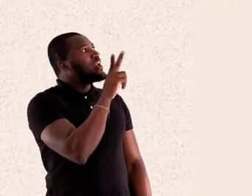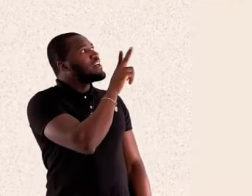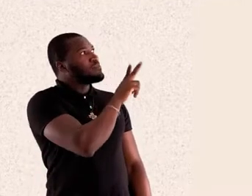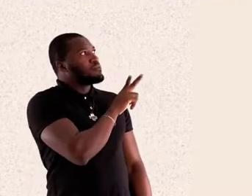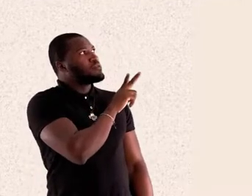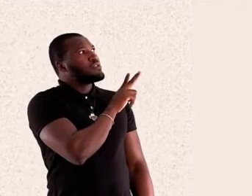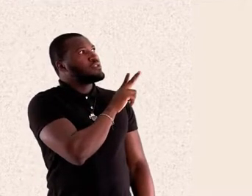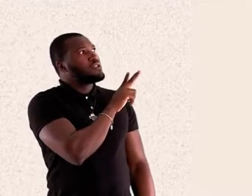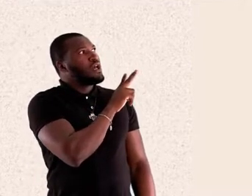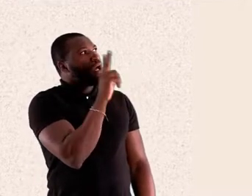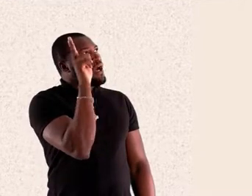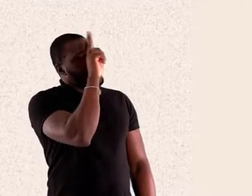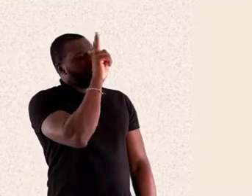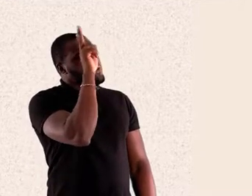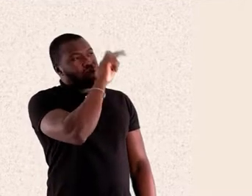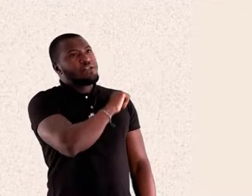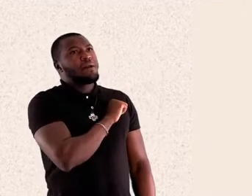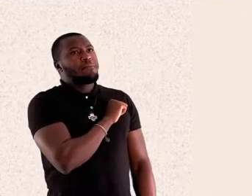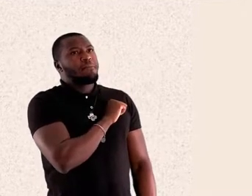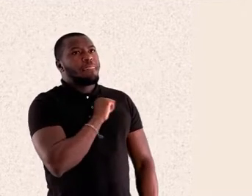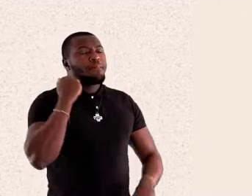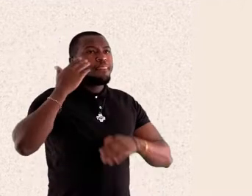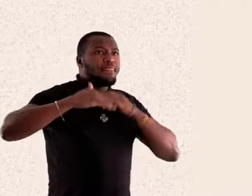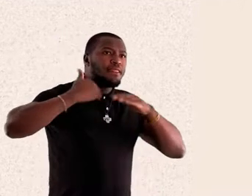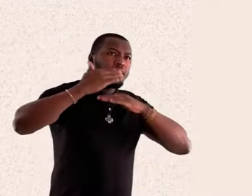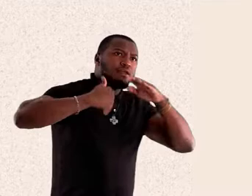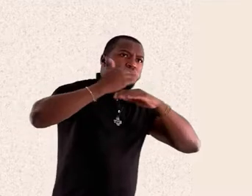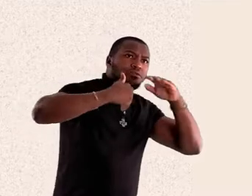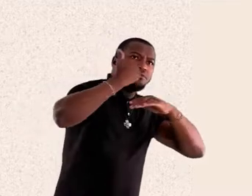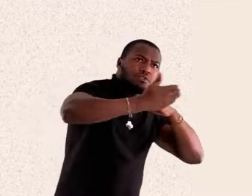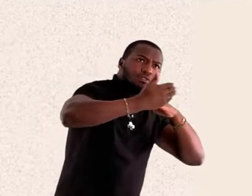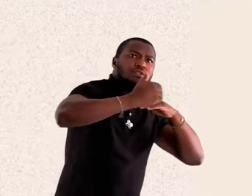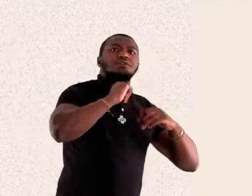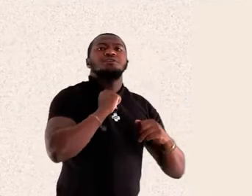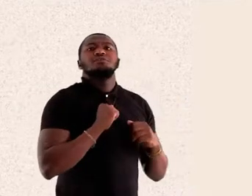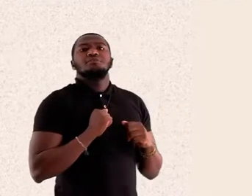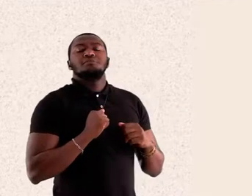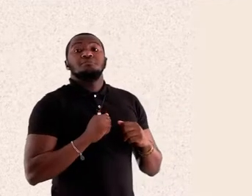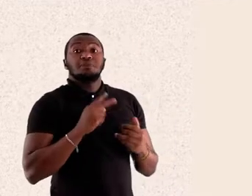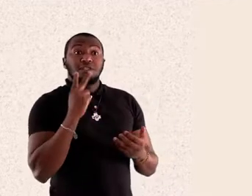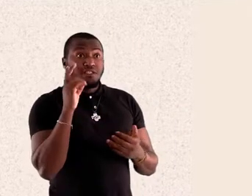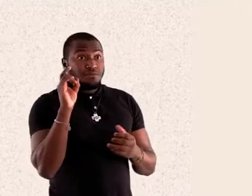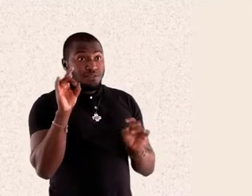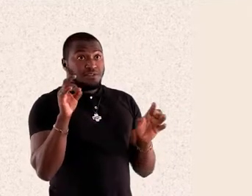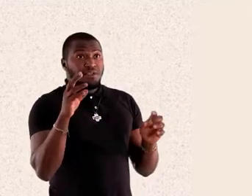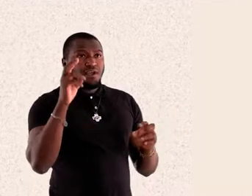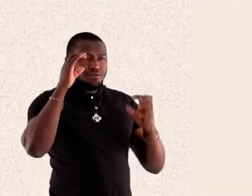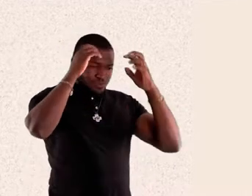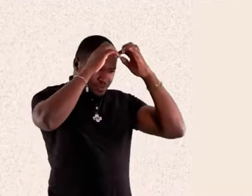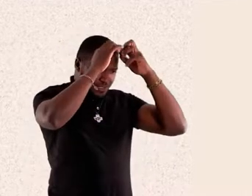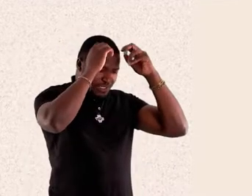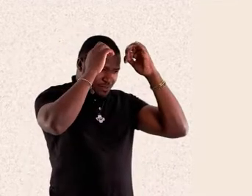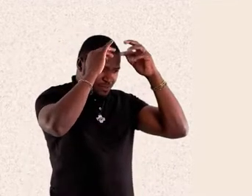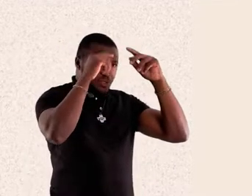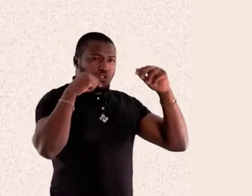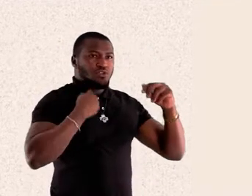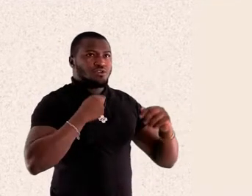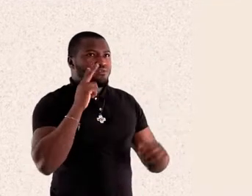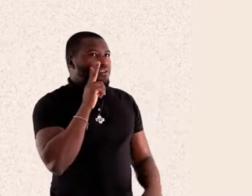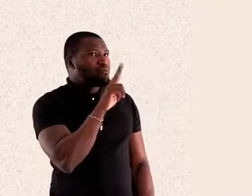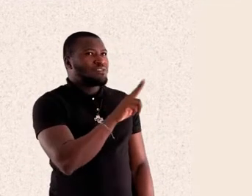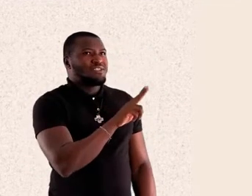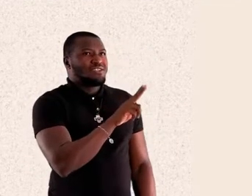a história né do desenvolvimento do principalmente do cérebro humano né a gente veio aqui